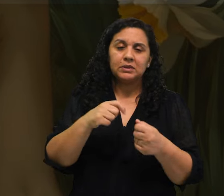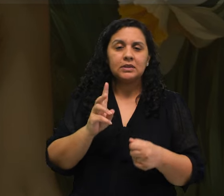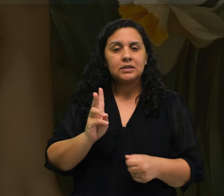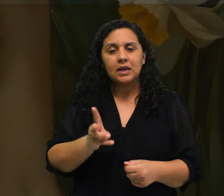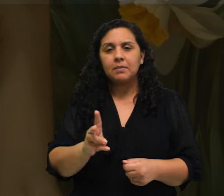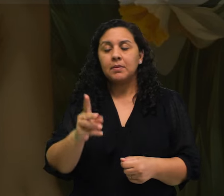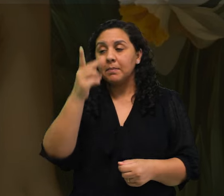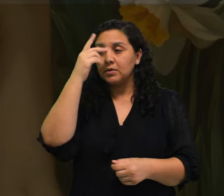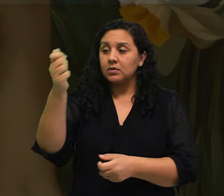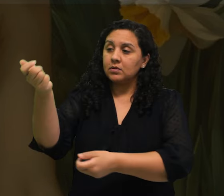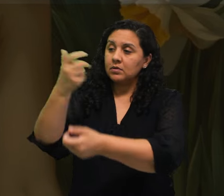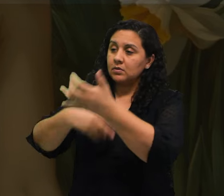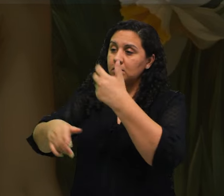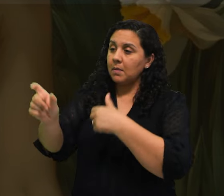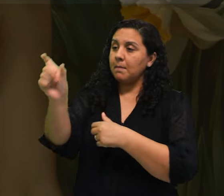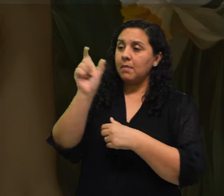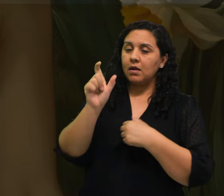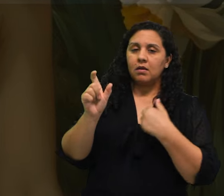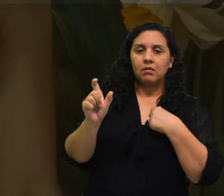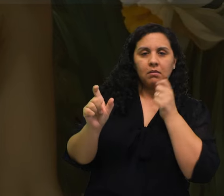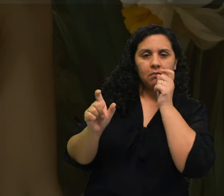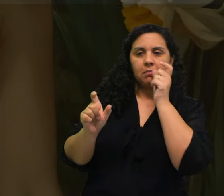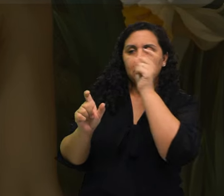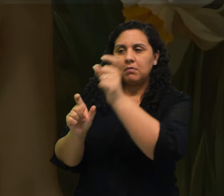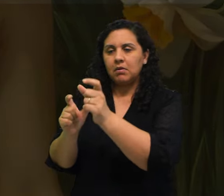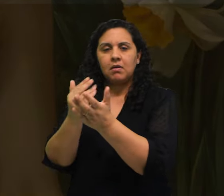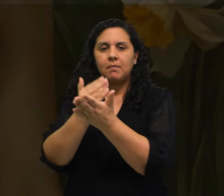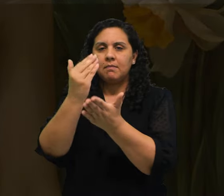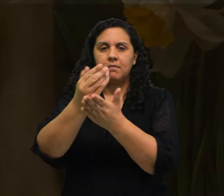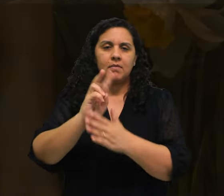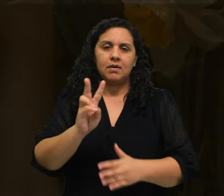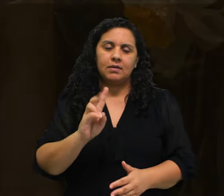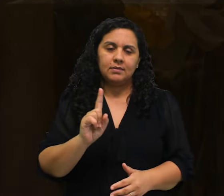última palavra do outro e nada além.